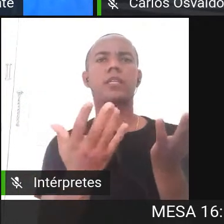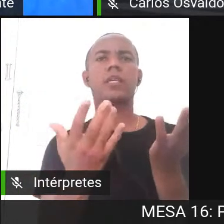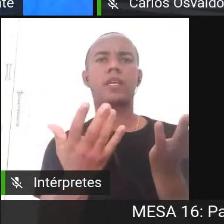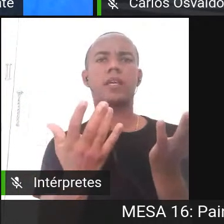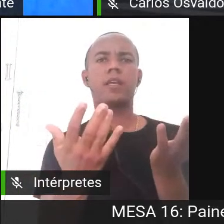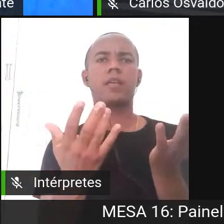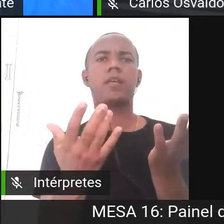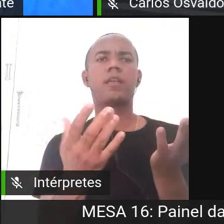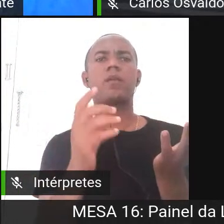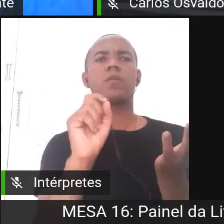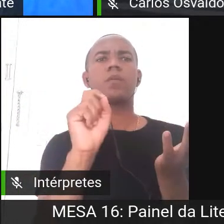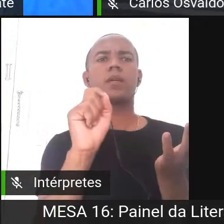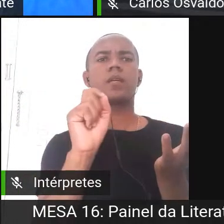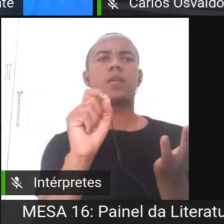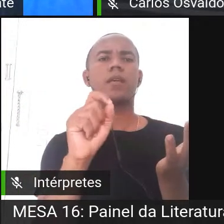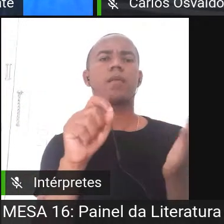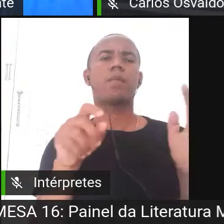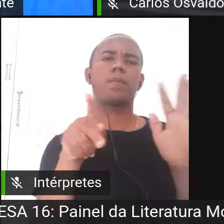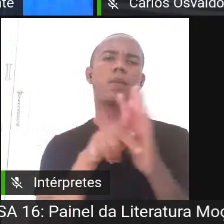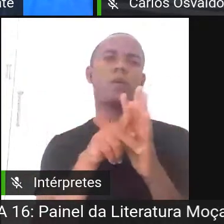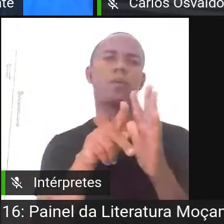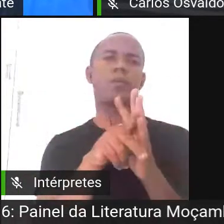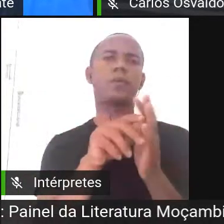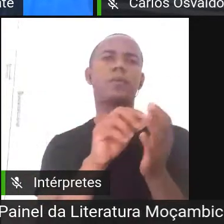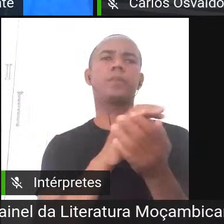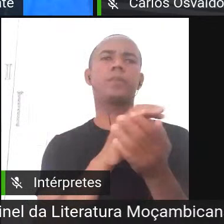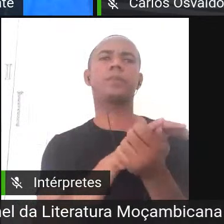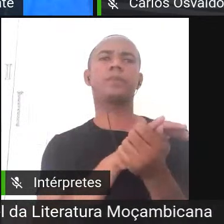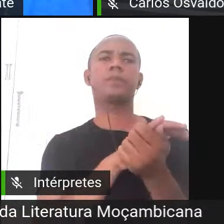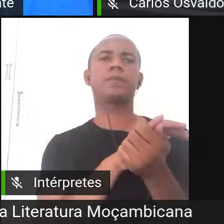buscam outras referências, naturalmente. Portanto,